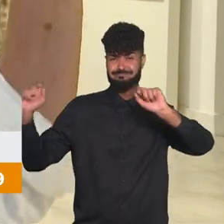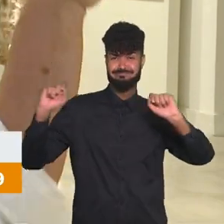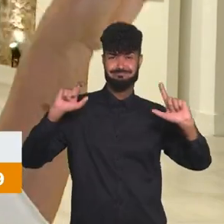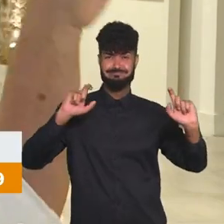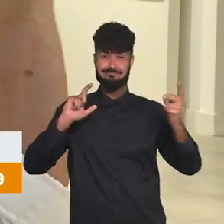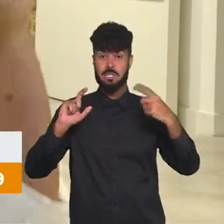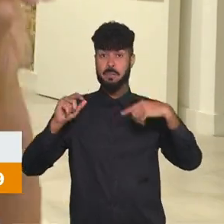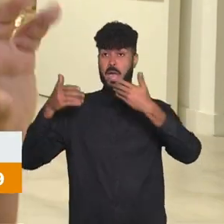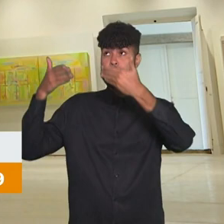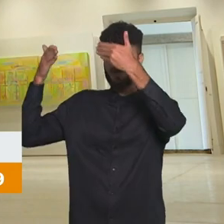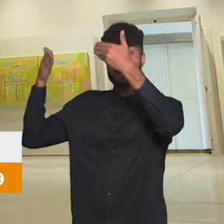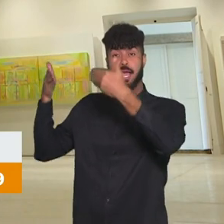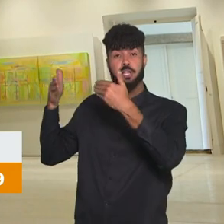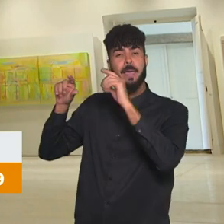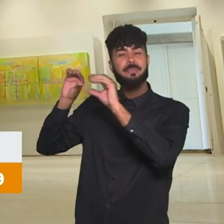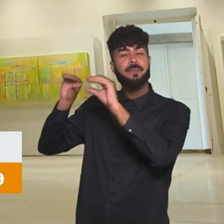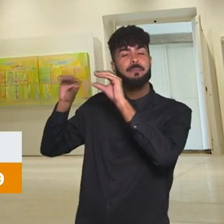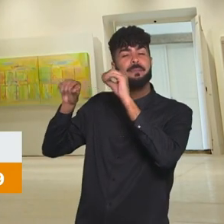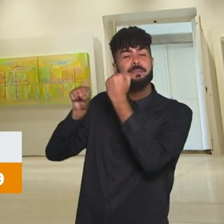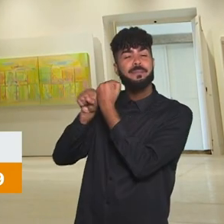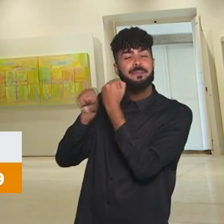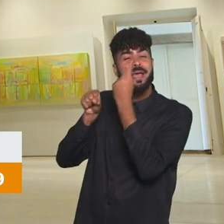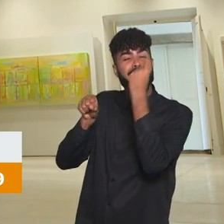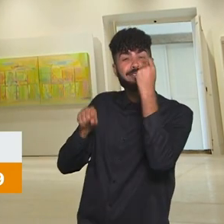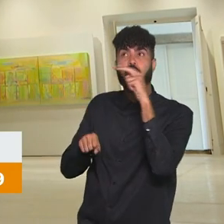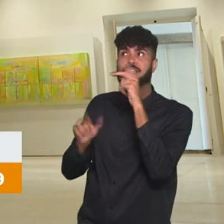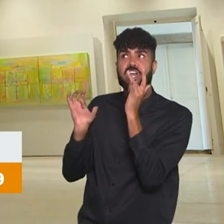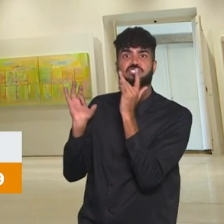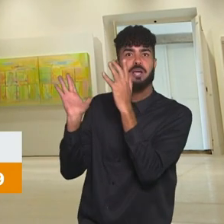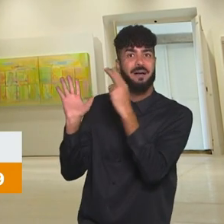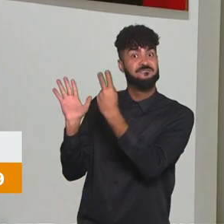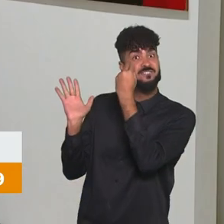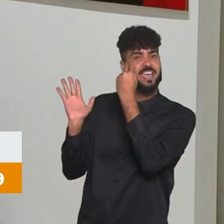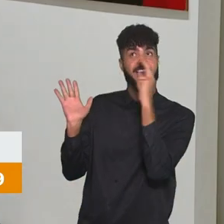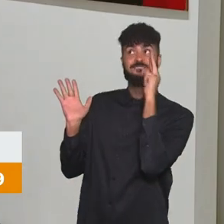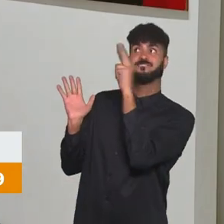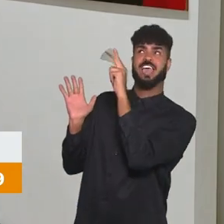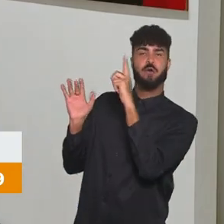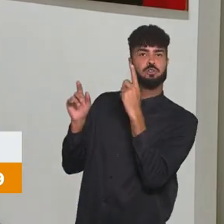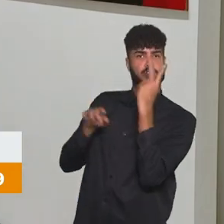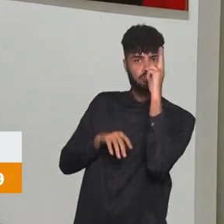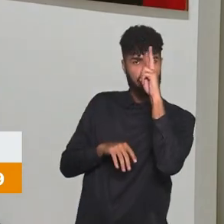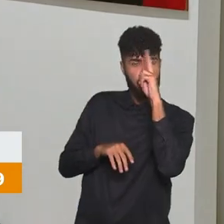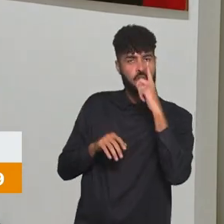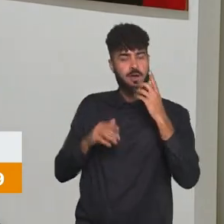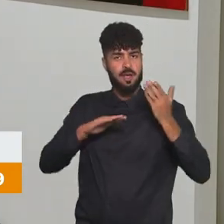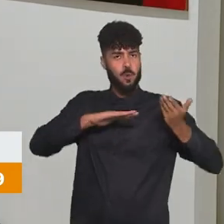deixar aparente o tijolinho também, deixar a história aparente, a contemporaneidade